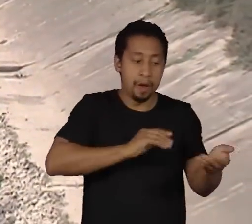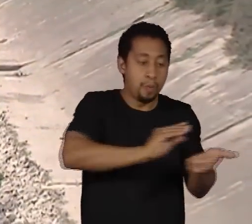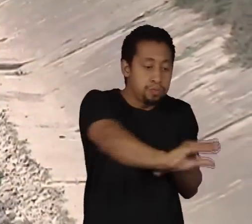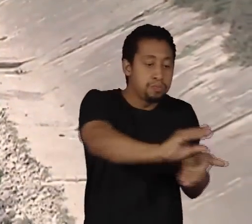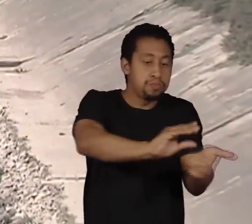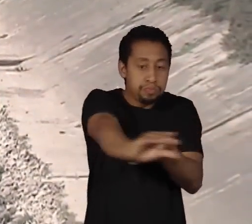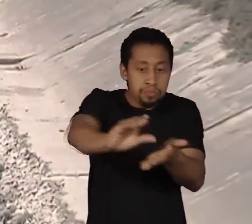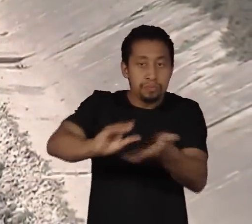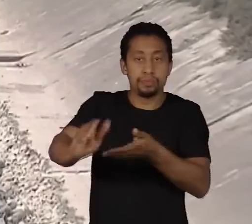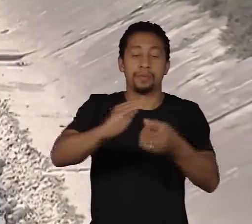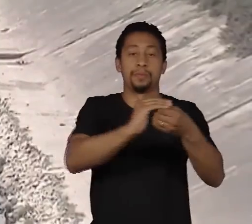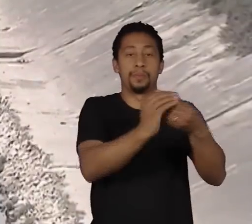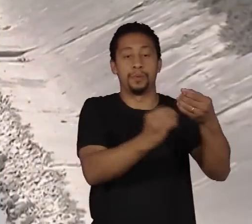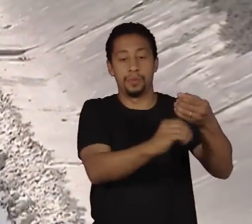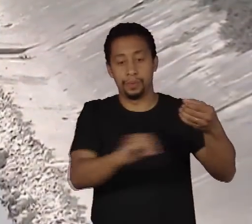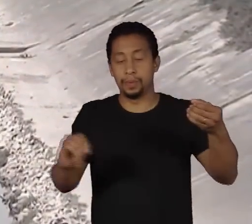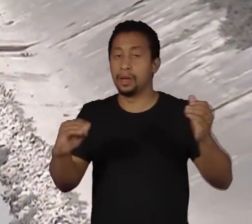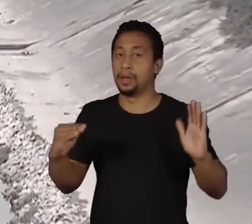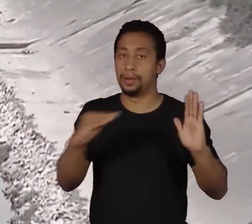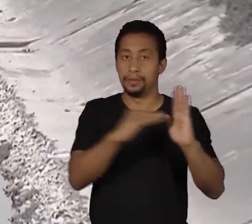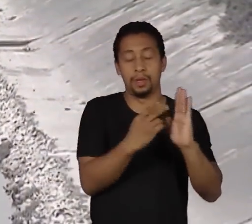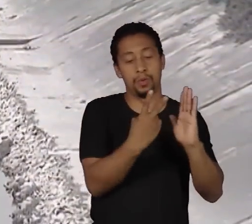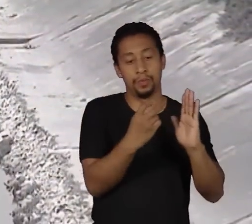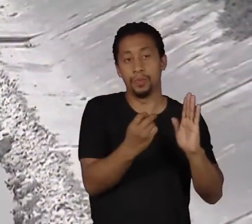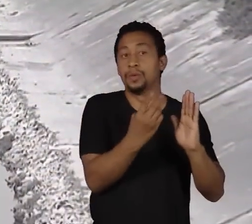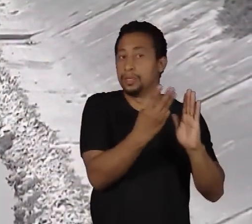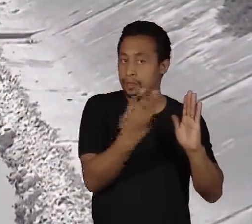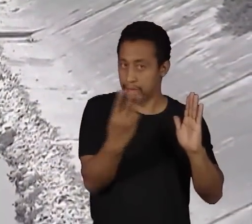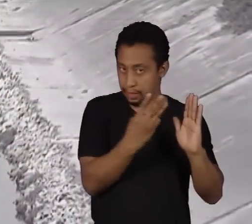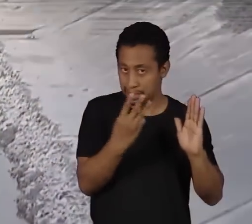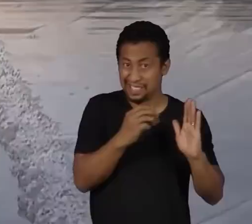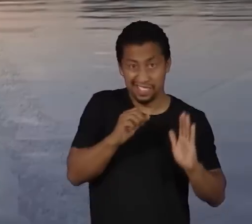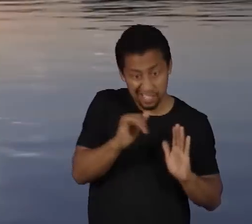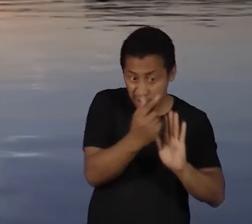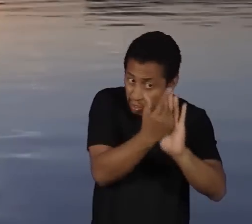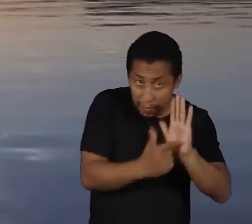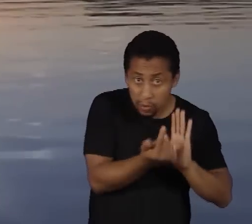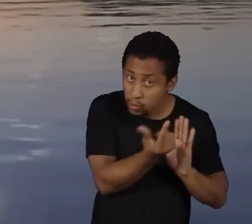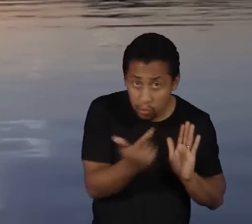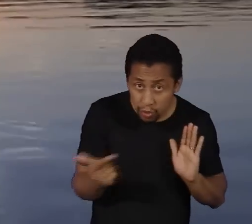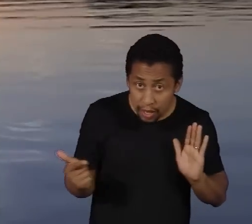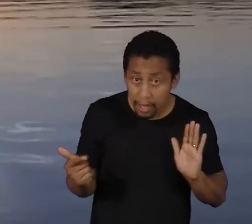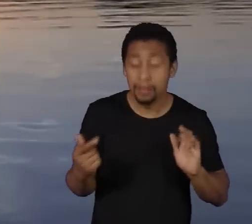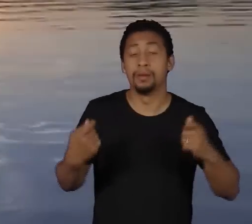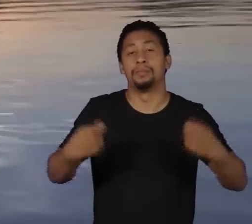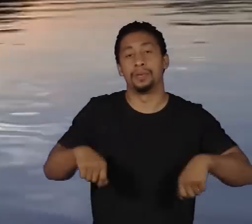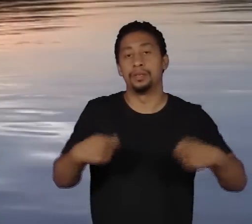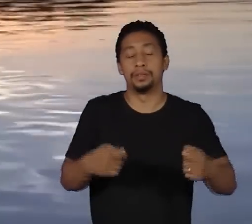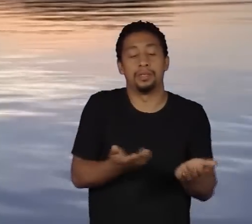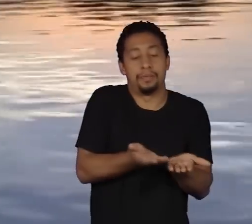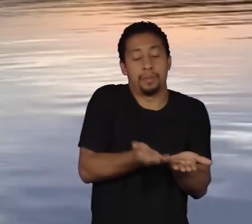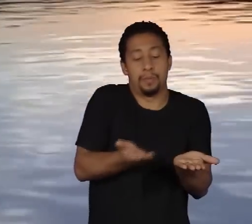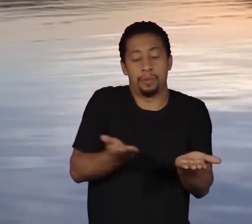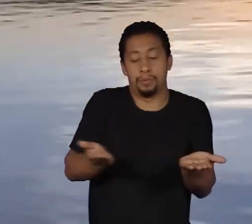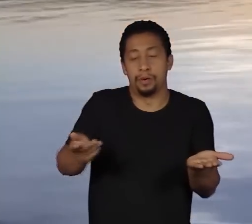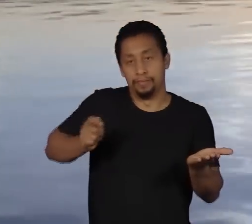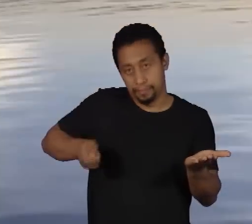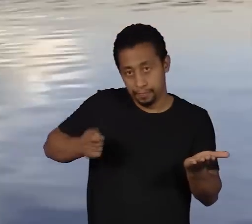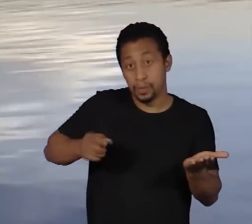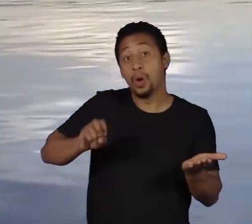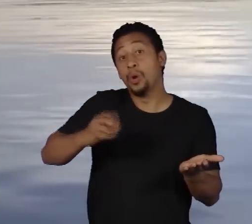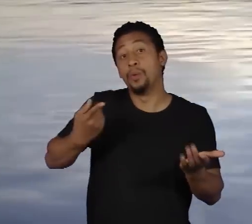universalização do serviço até 2033. Caso contrário, elas teriam que abrir licitação ou firmar